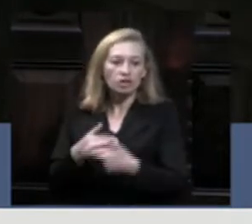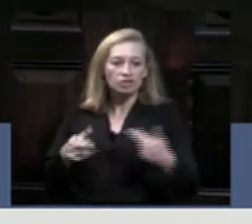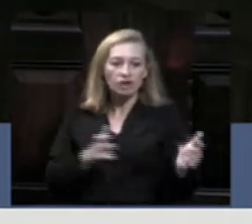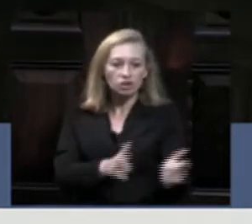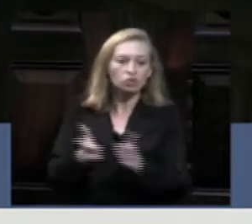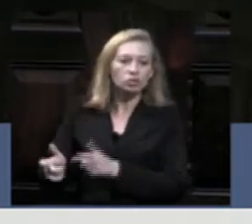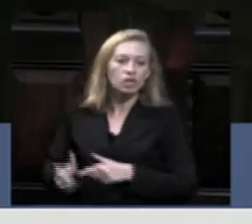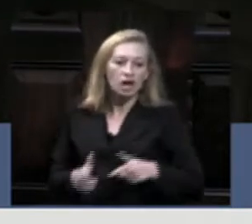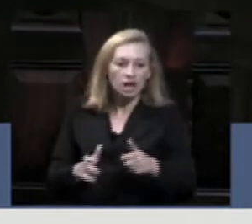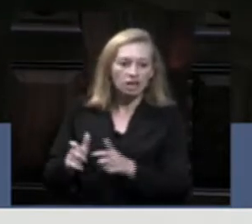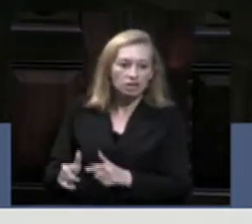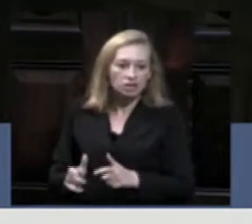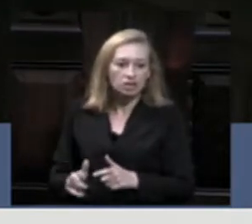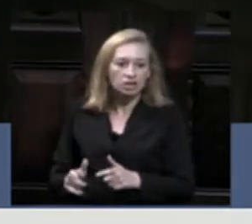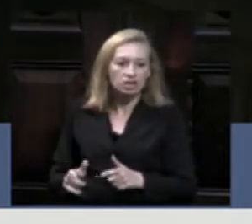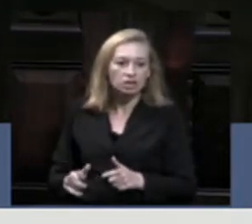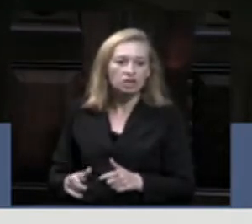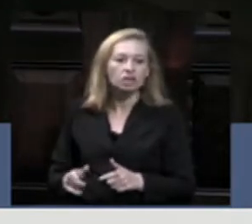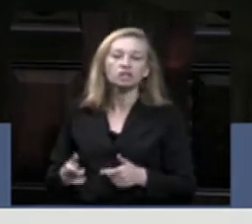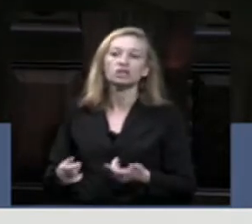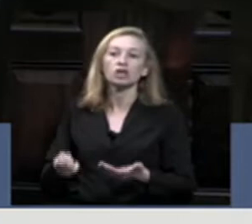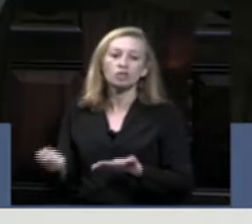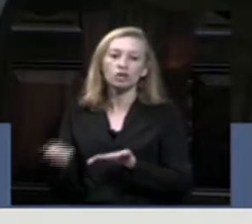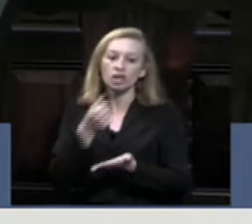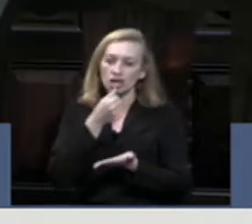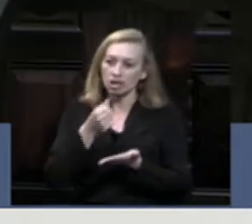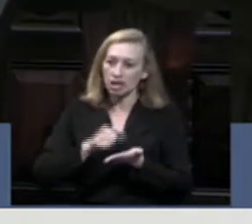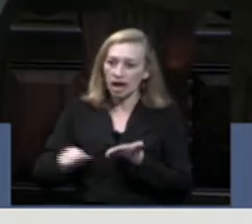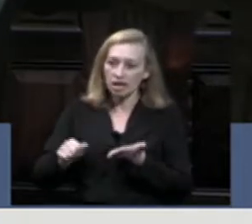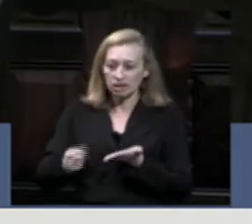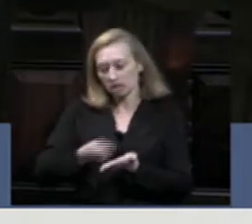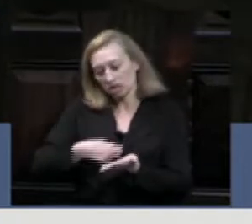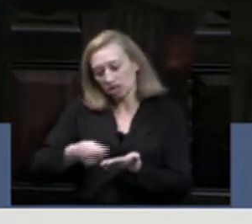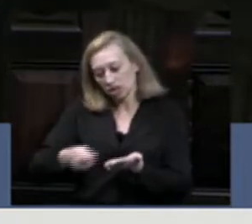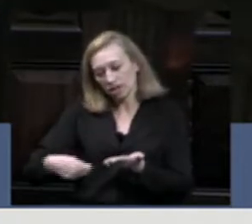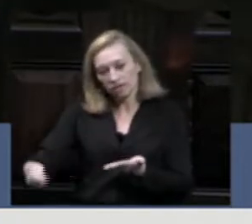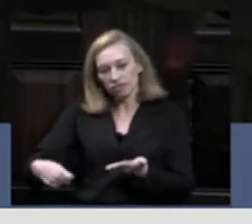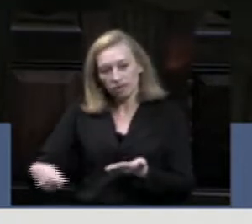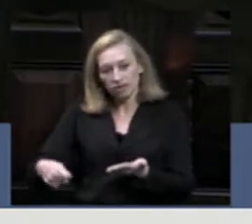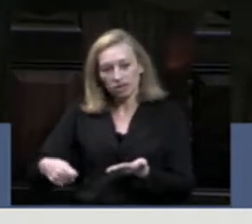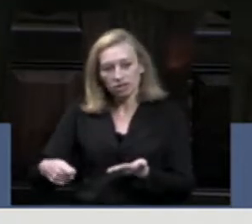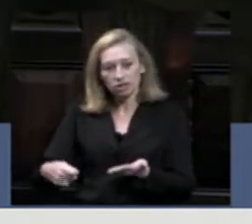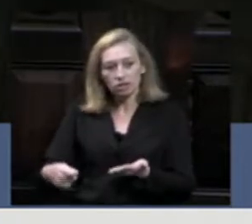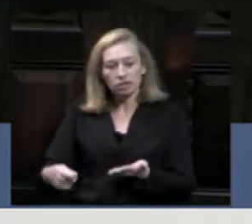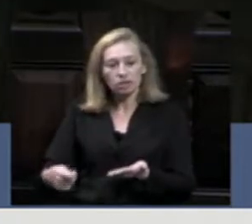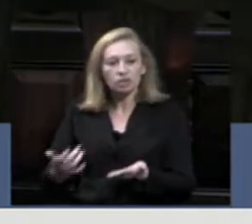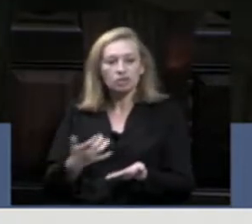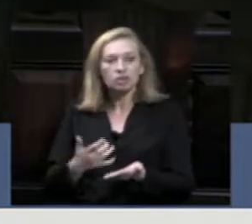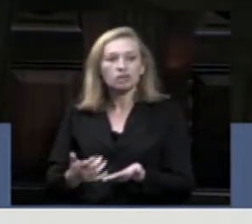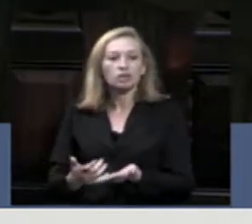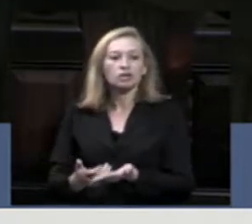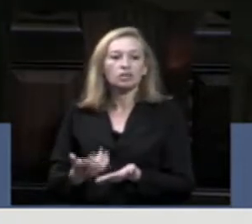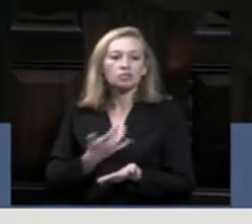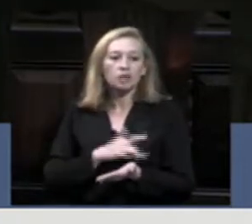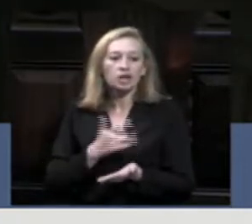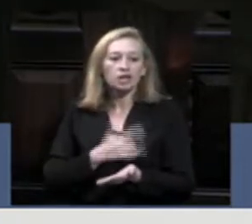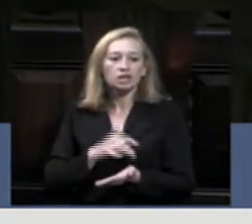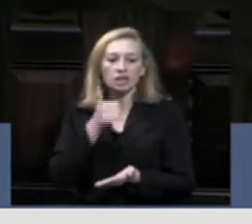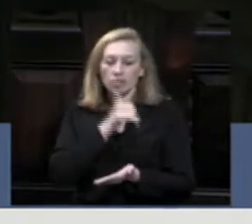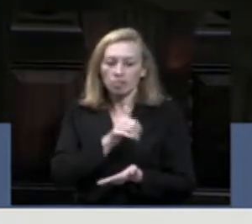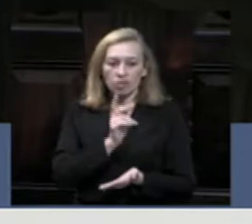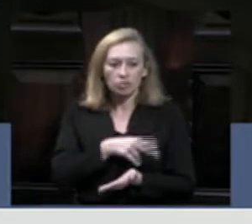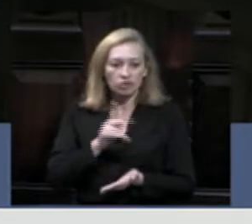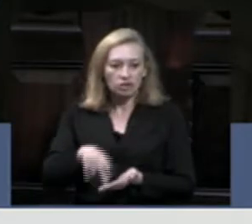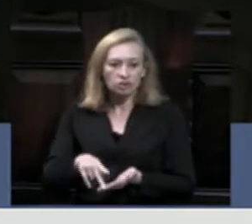de Educação, que estão expressando cartas de solidariedade a esta perseguição que, de novo, o estado de